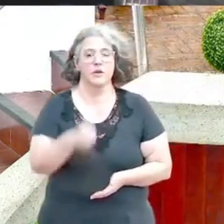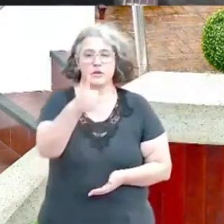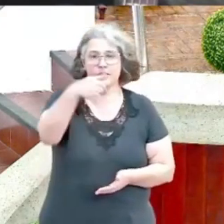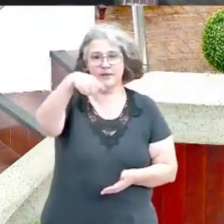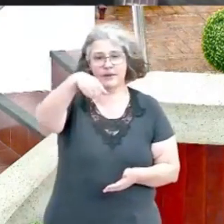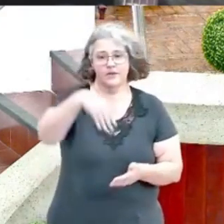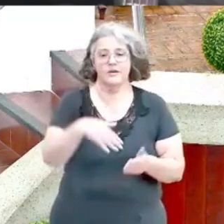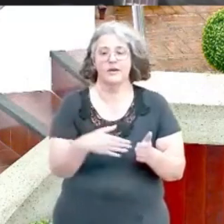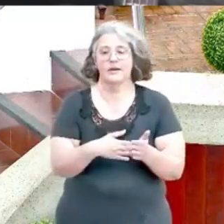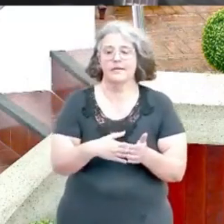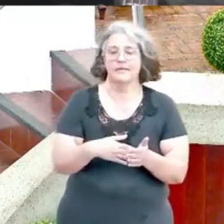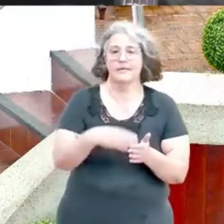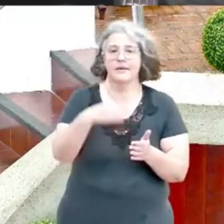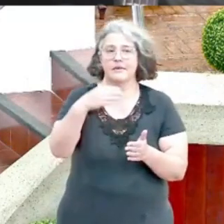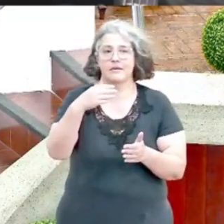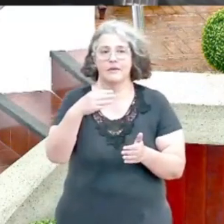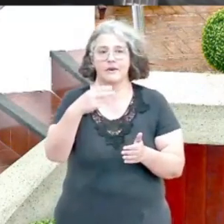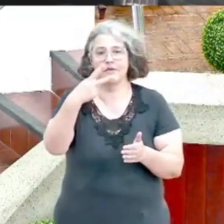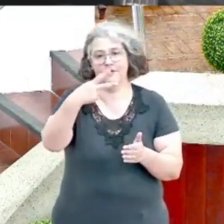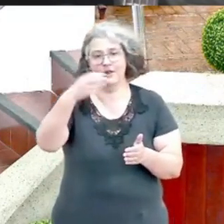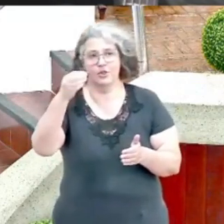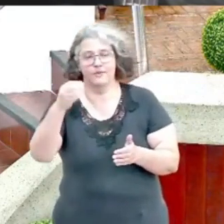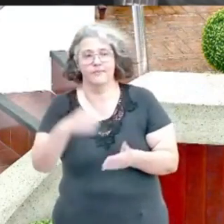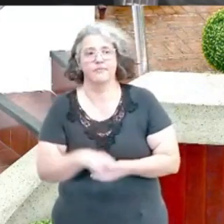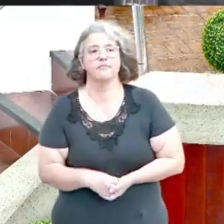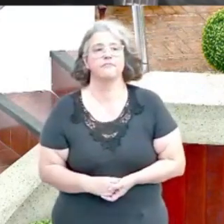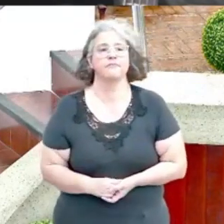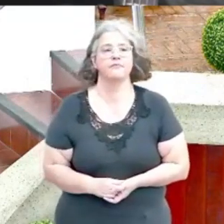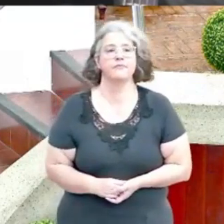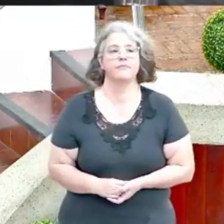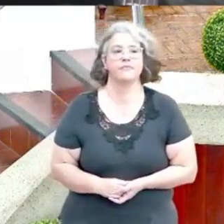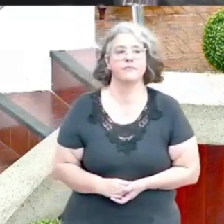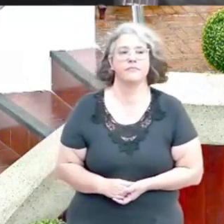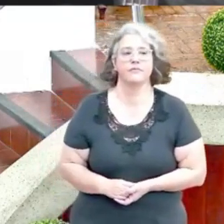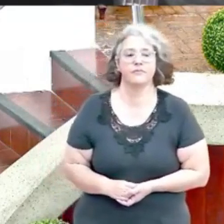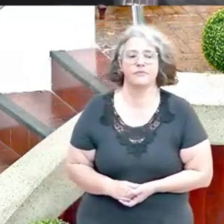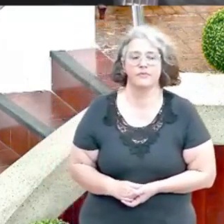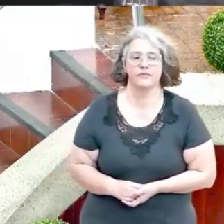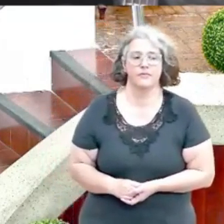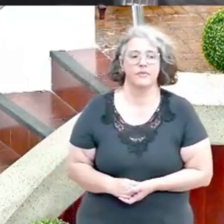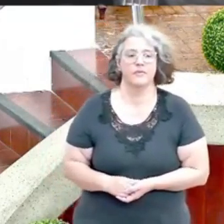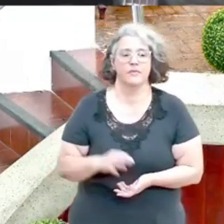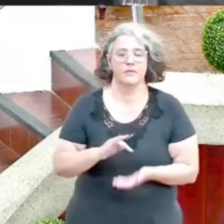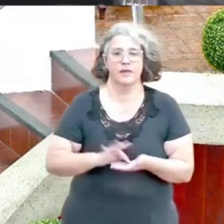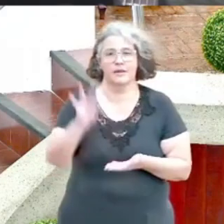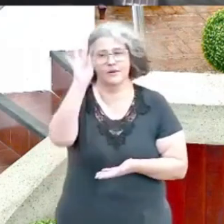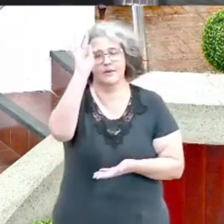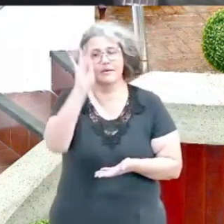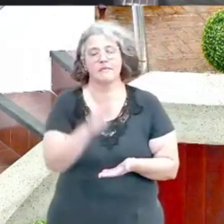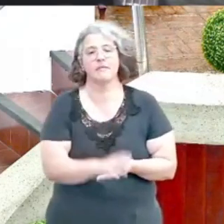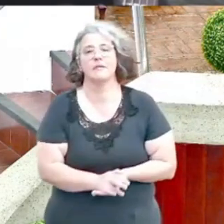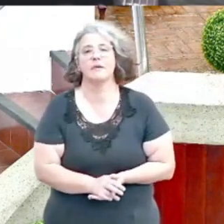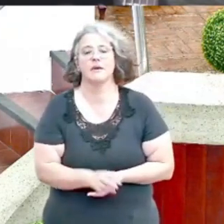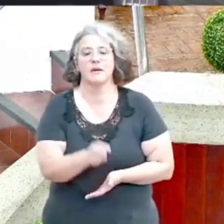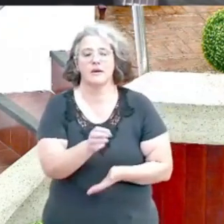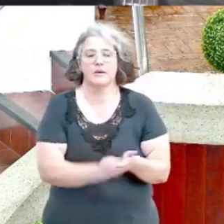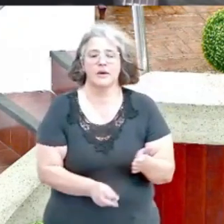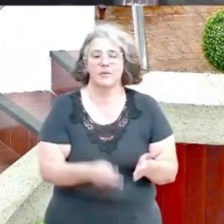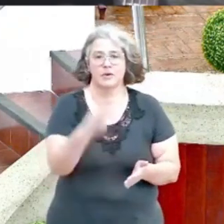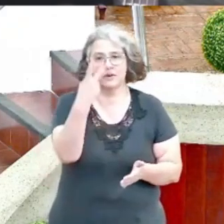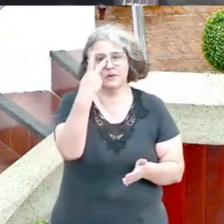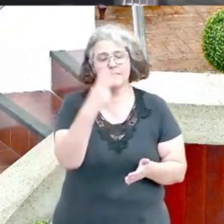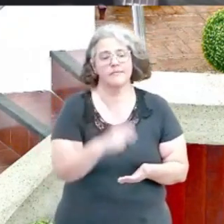17 até o verso 20. Primeira epístola de Paulo aos Tessalonicenses, capítulo